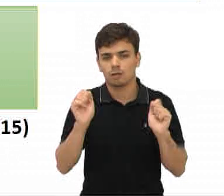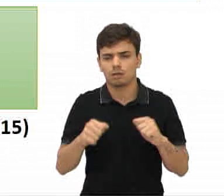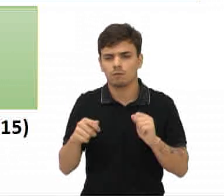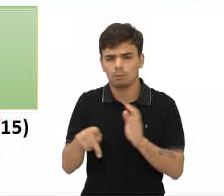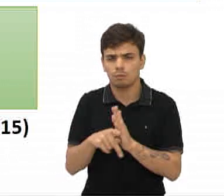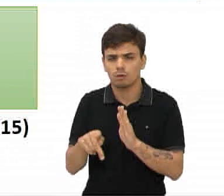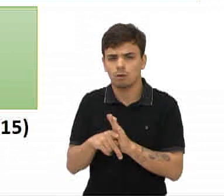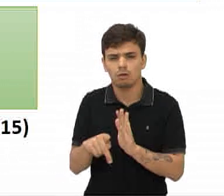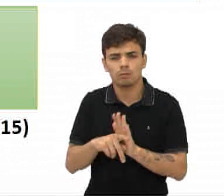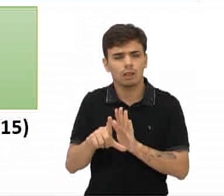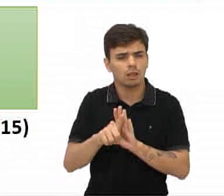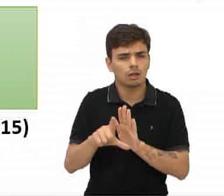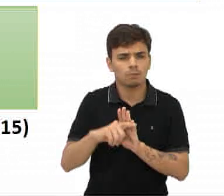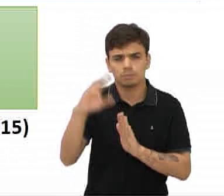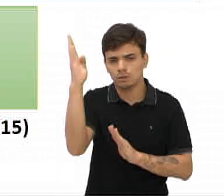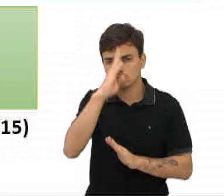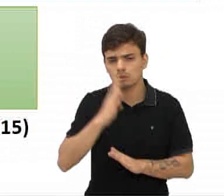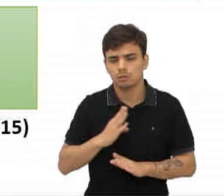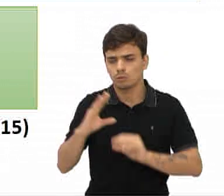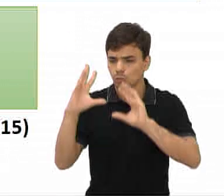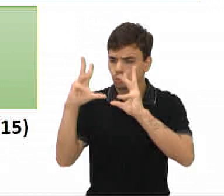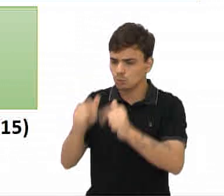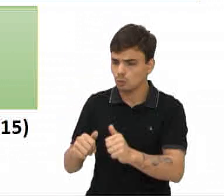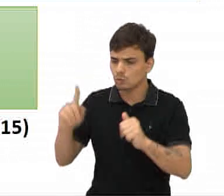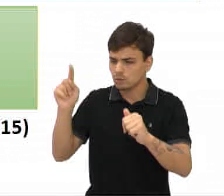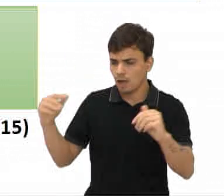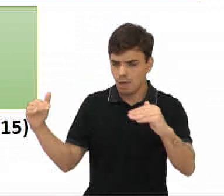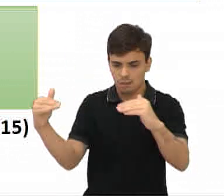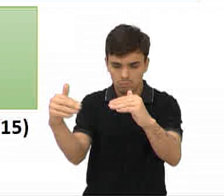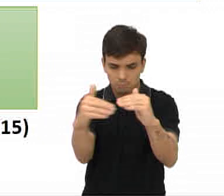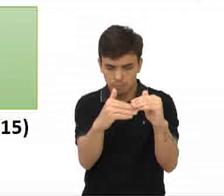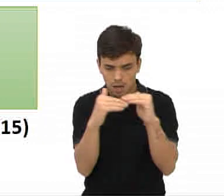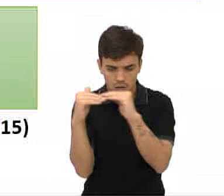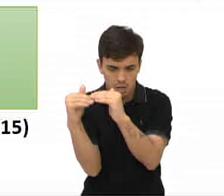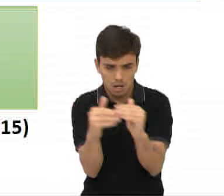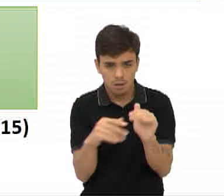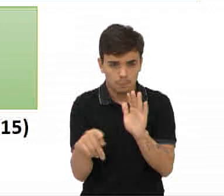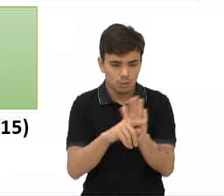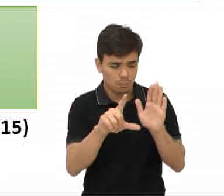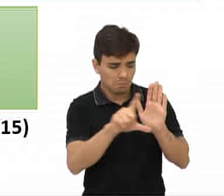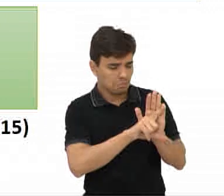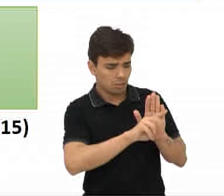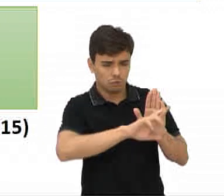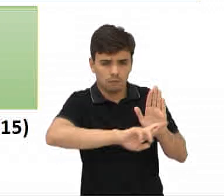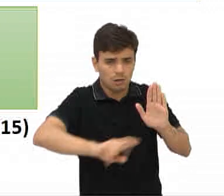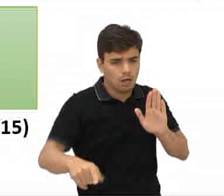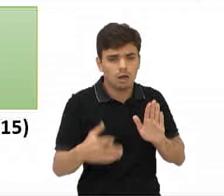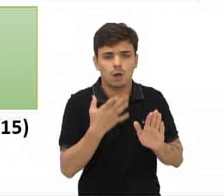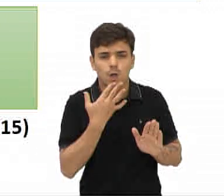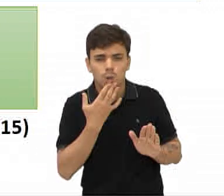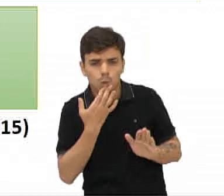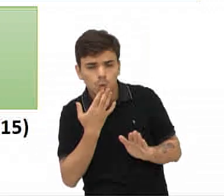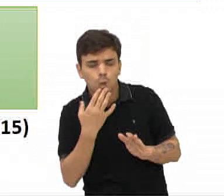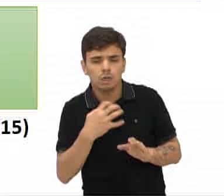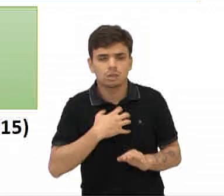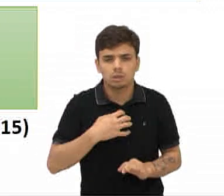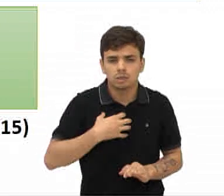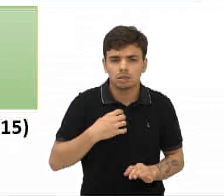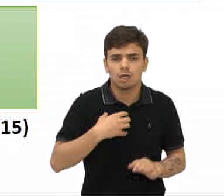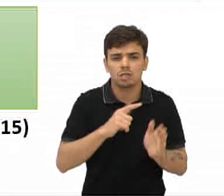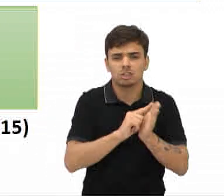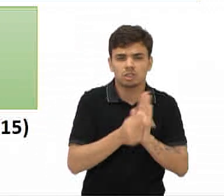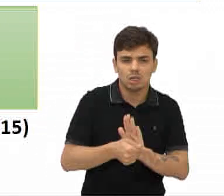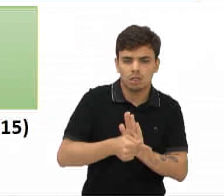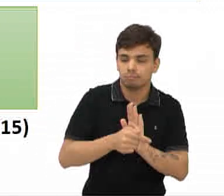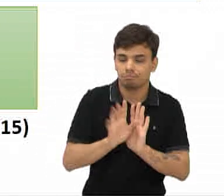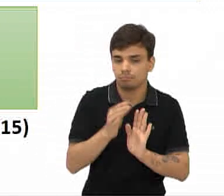Constituição brasileira, todos são iguais perante a lei, independente de cor, raça ou gênero, sendo a isonomia